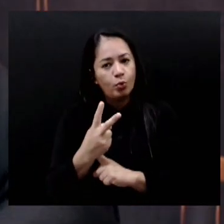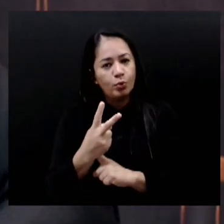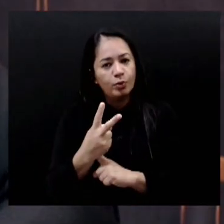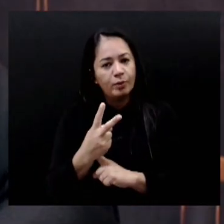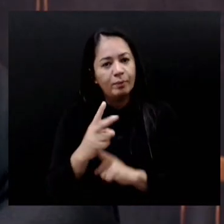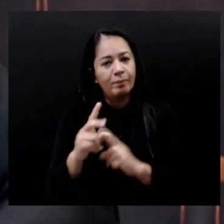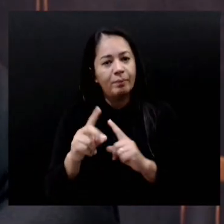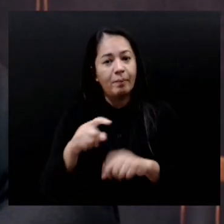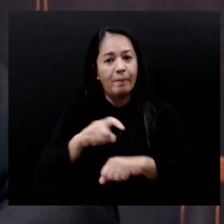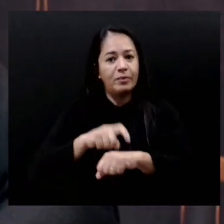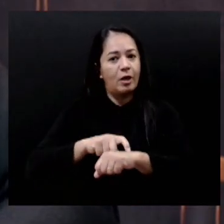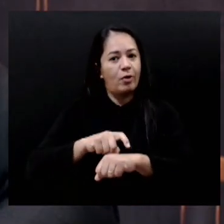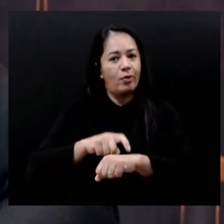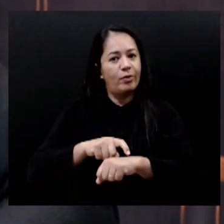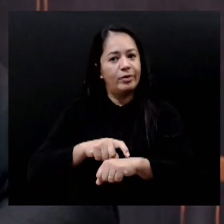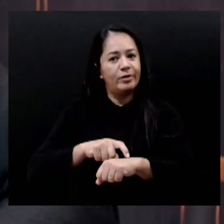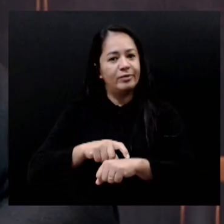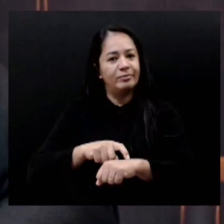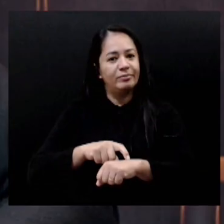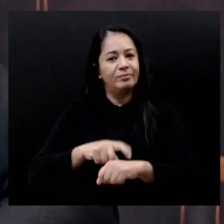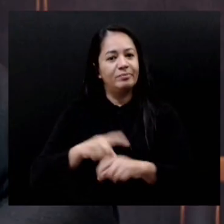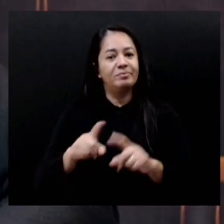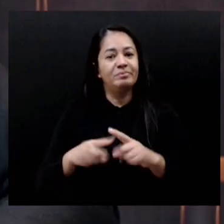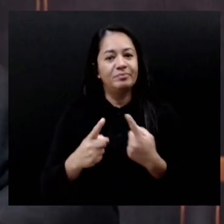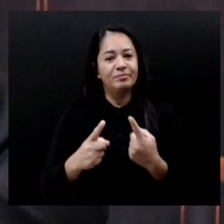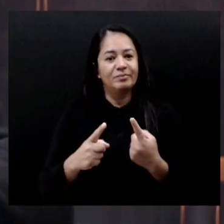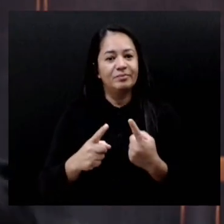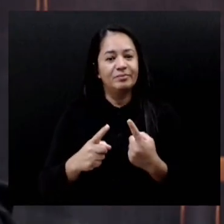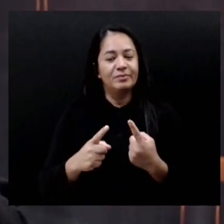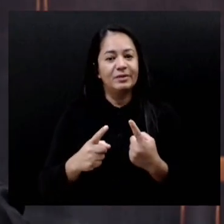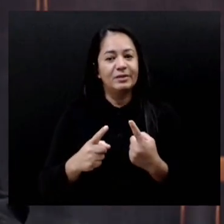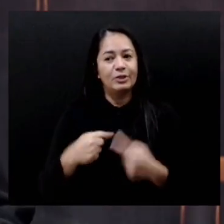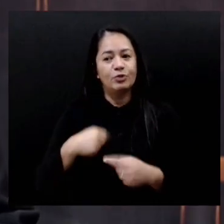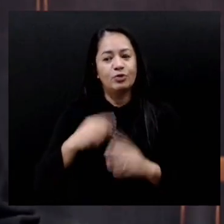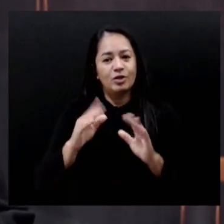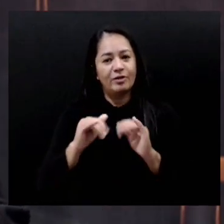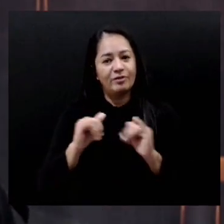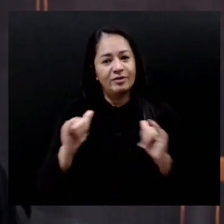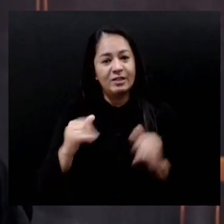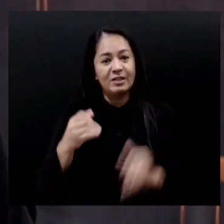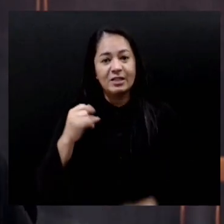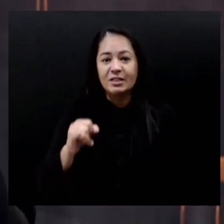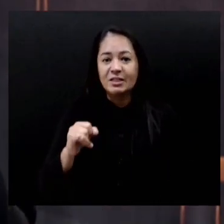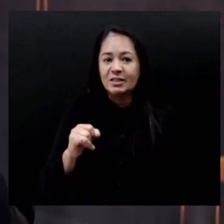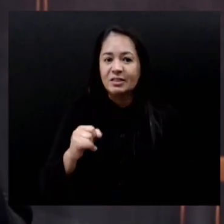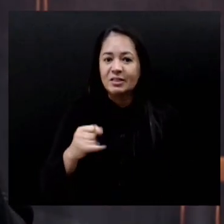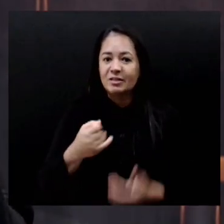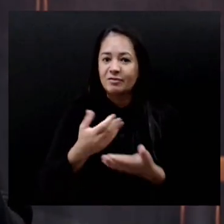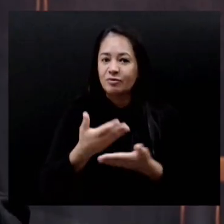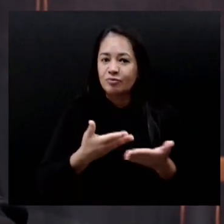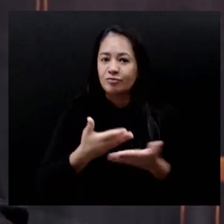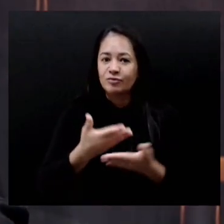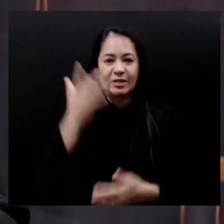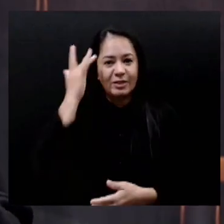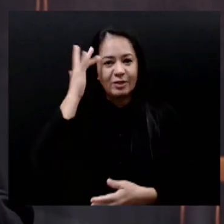momentânea, mas é aquela coisa que eu disse, né? Se você não lida com a sua raiva, ela vai te consumir, ela vai